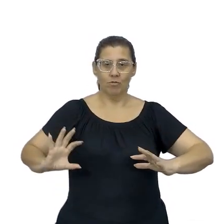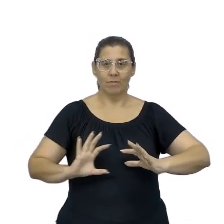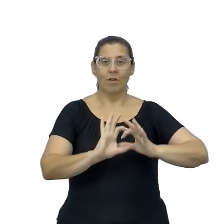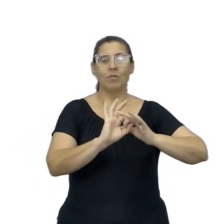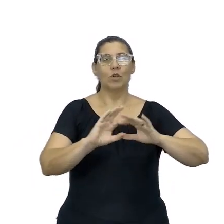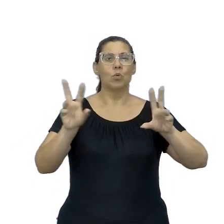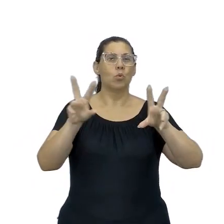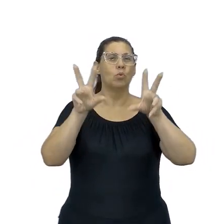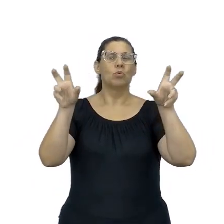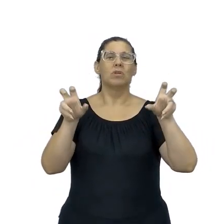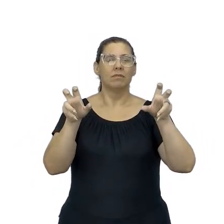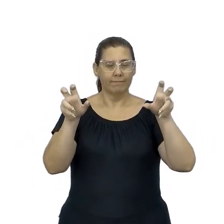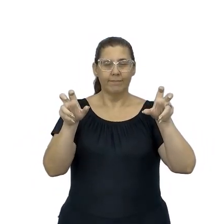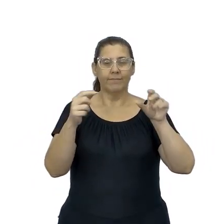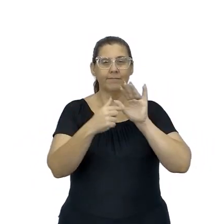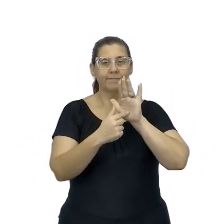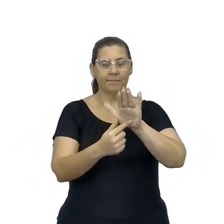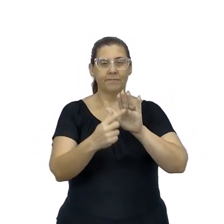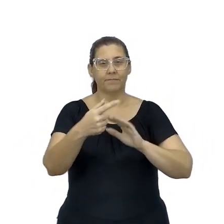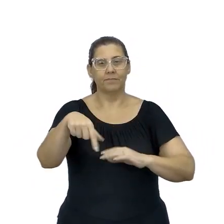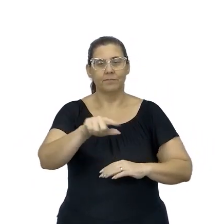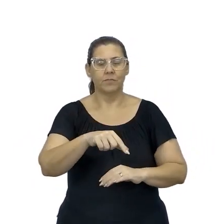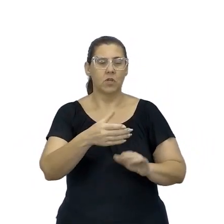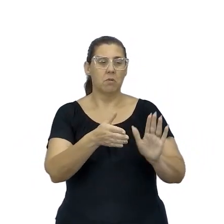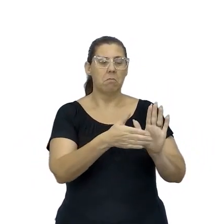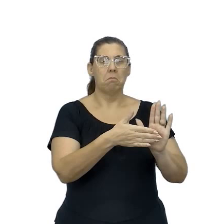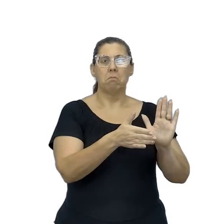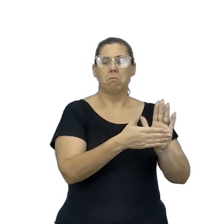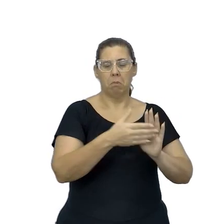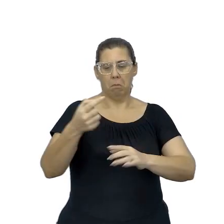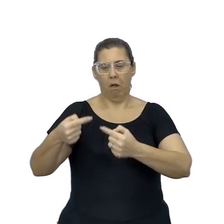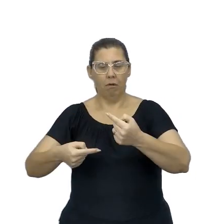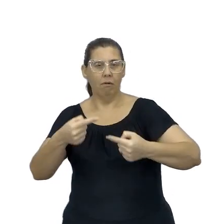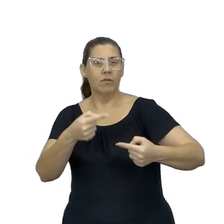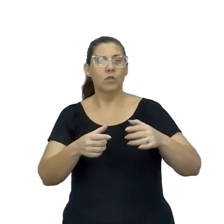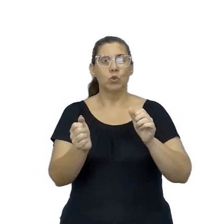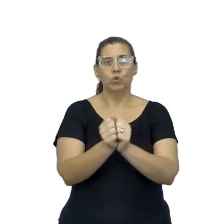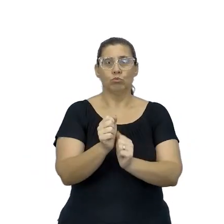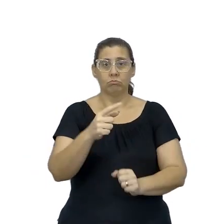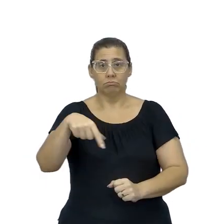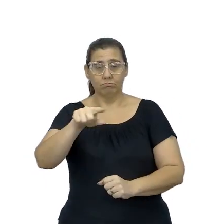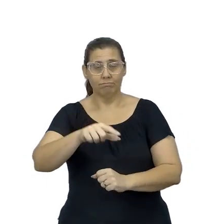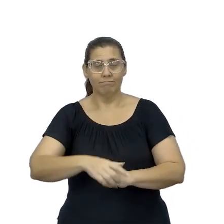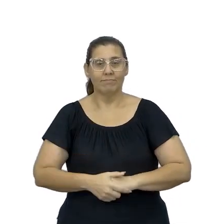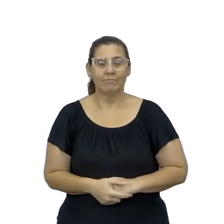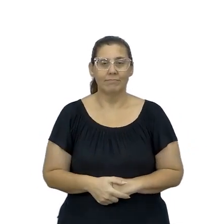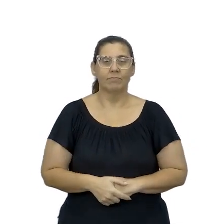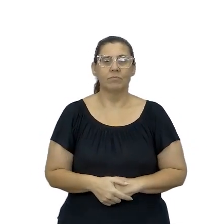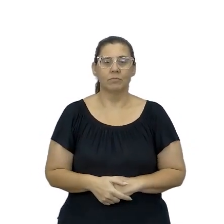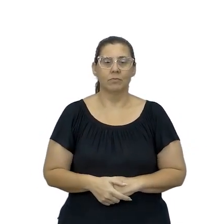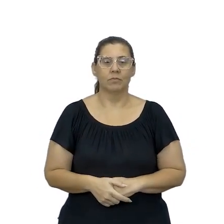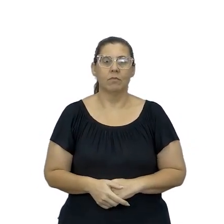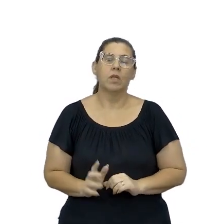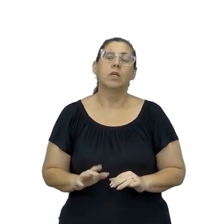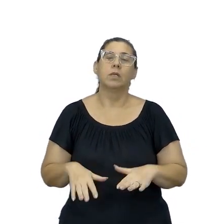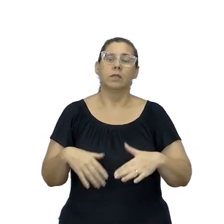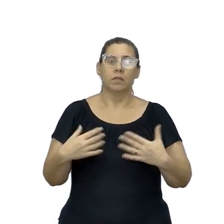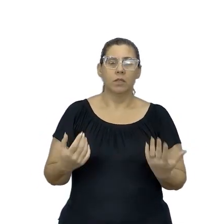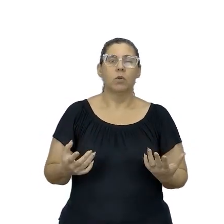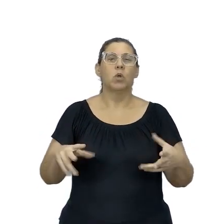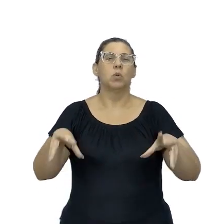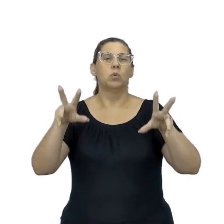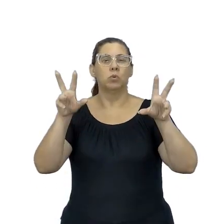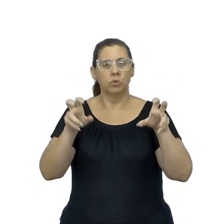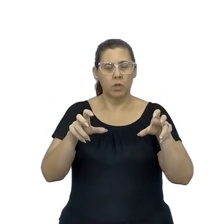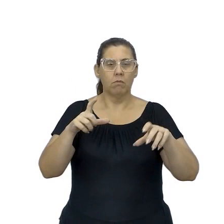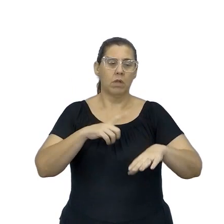temáticas que a gente vai trazer e propor para discussão com vocês. Então, dada essa temática, a gente vai ter